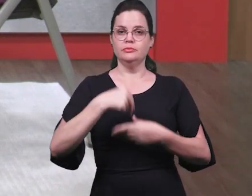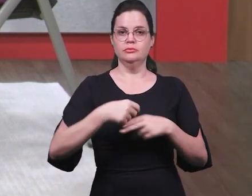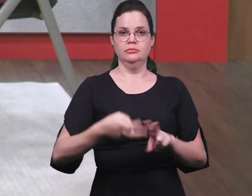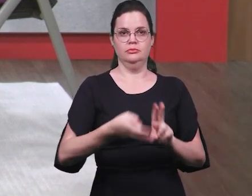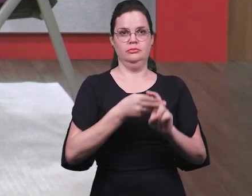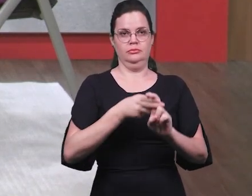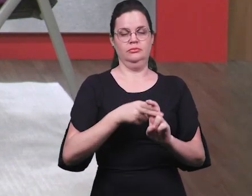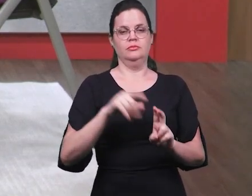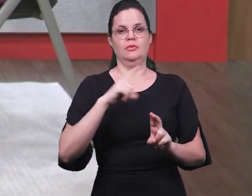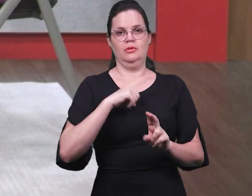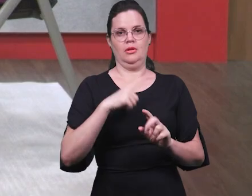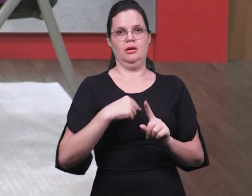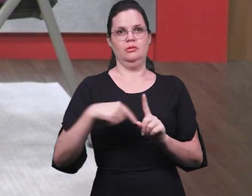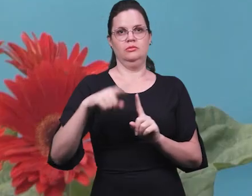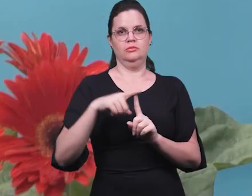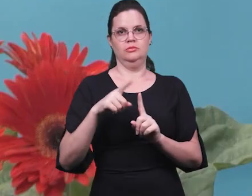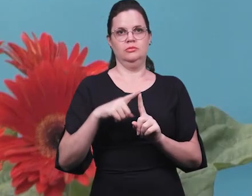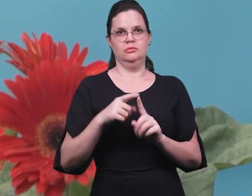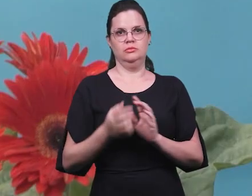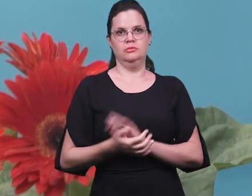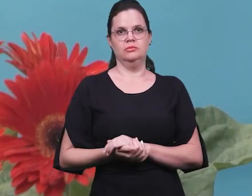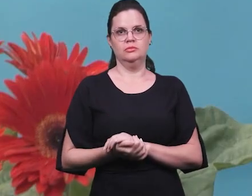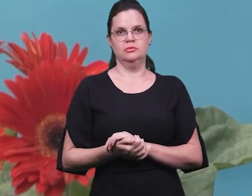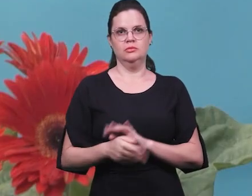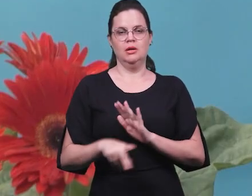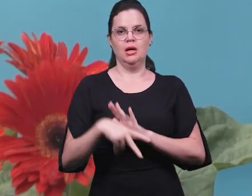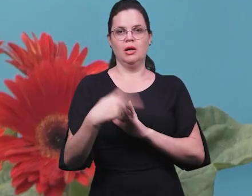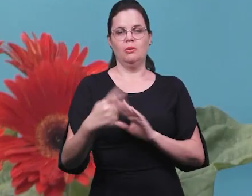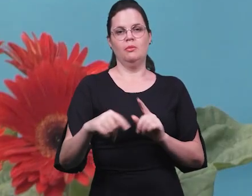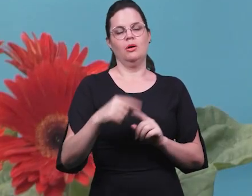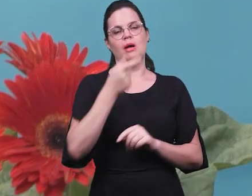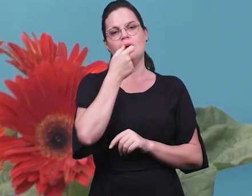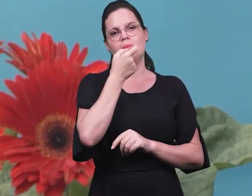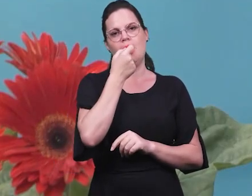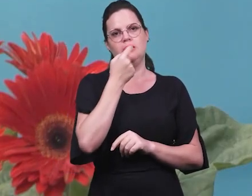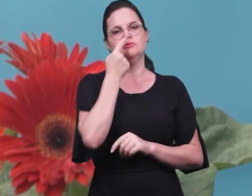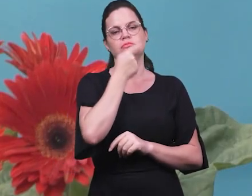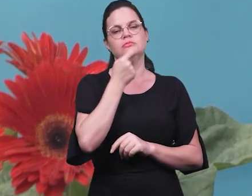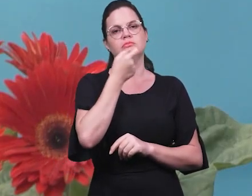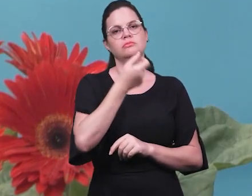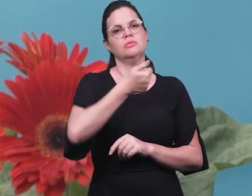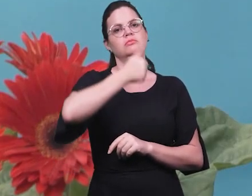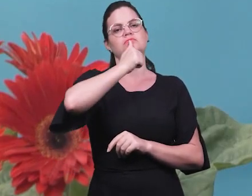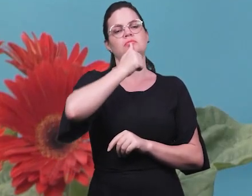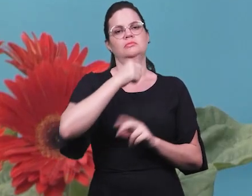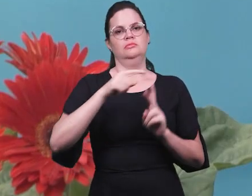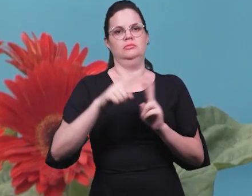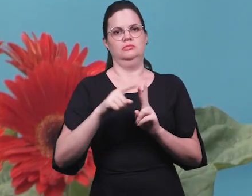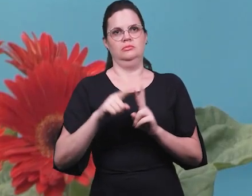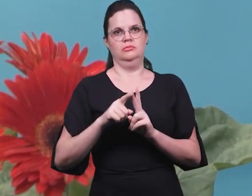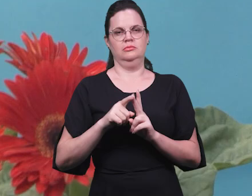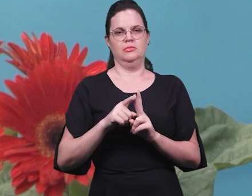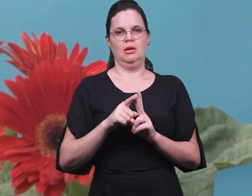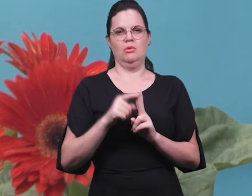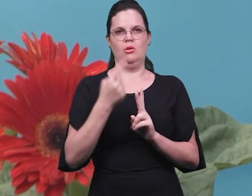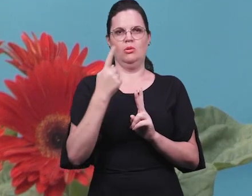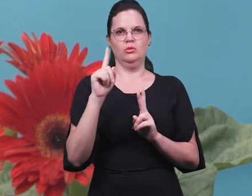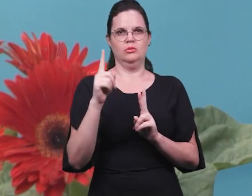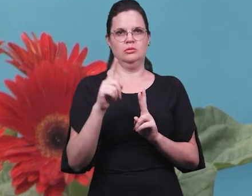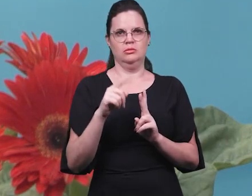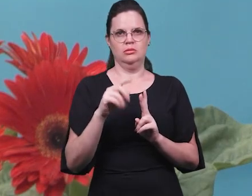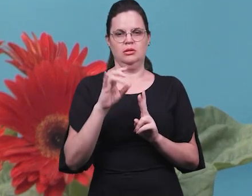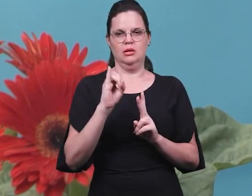a metformina, né, que é um hipoglicemiante de via oral. Nós temos a gliclazida, nós